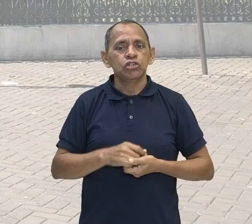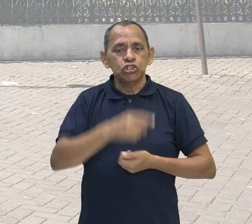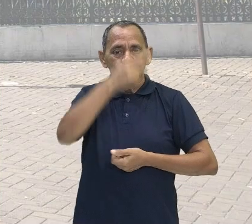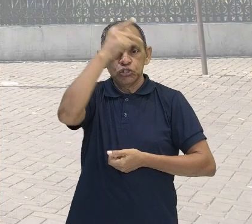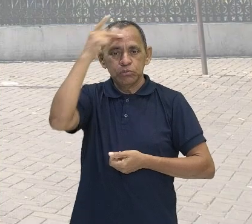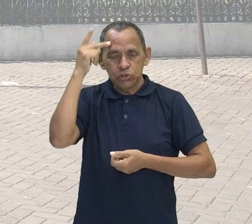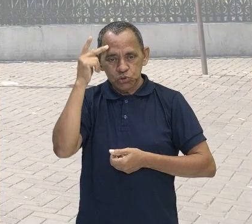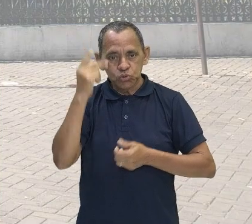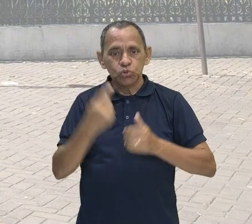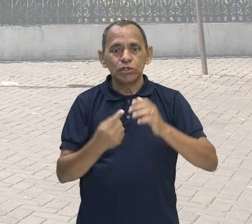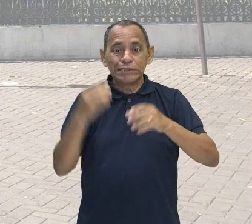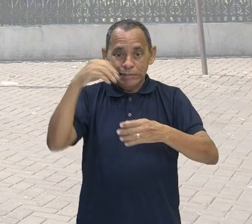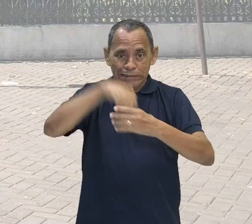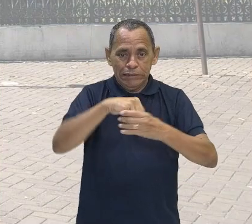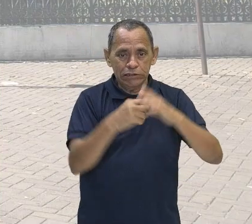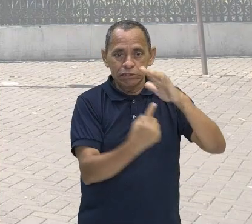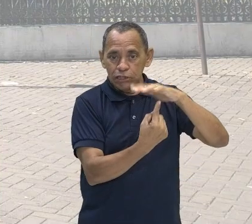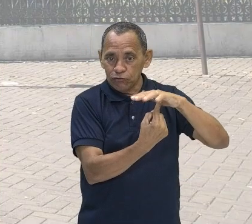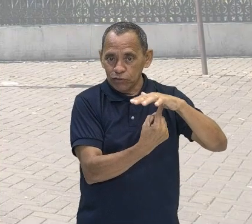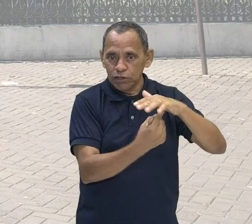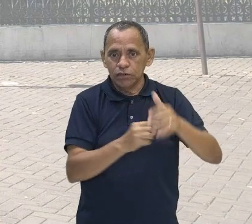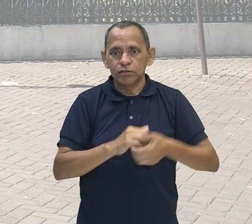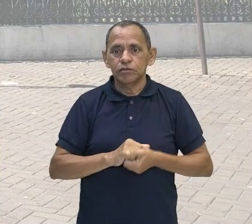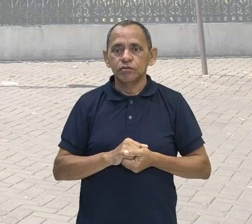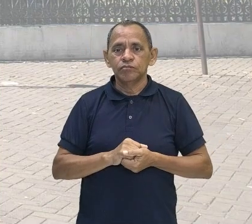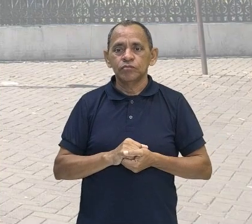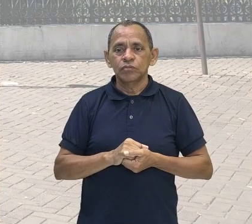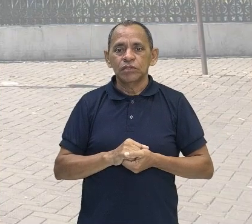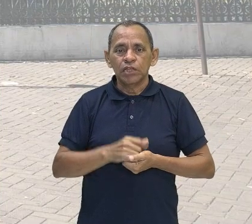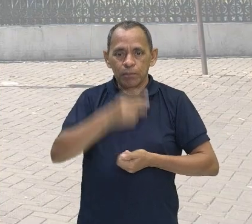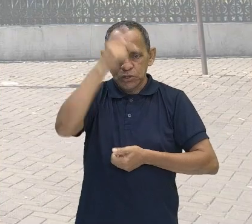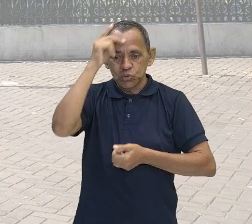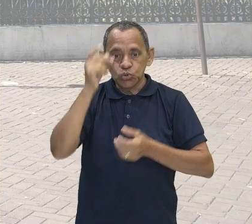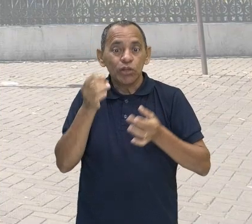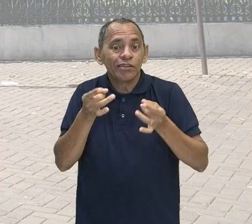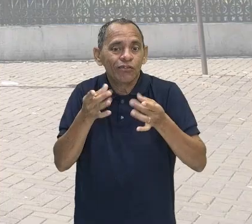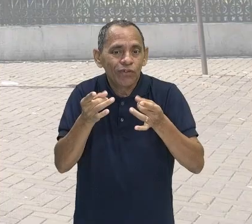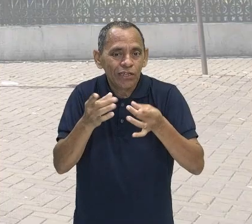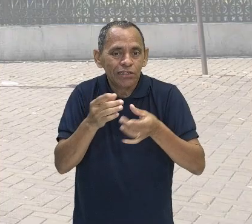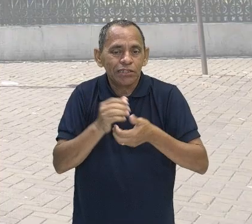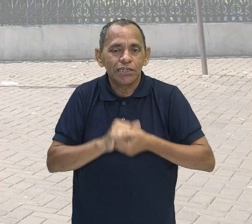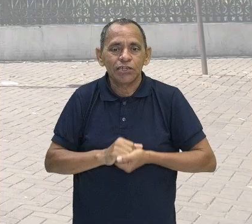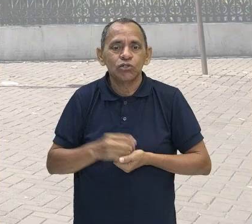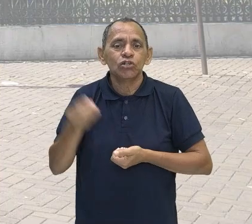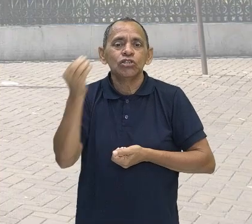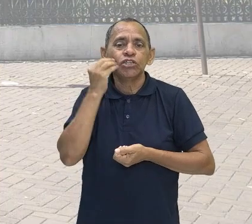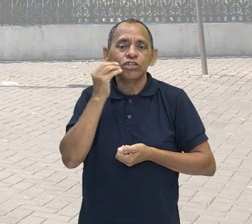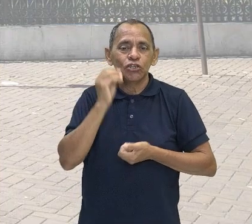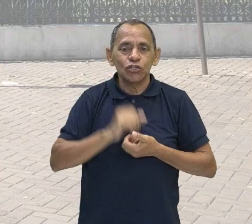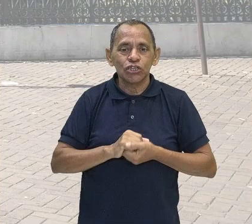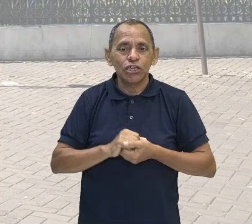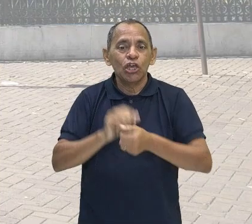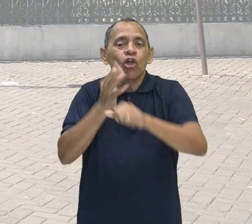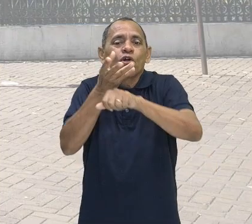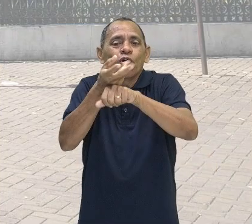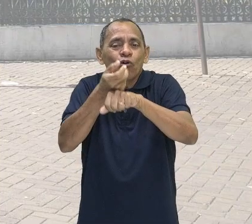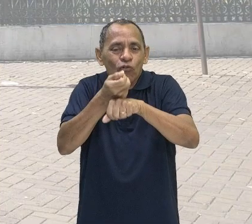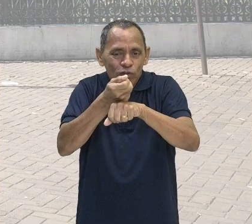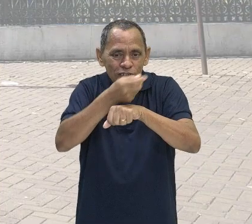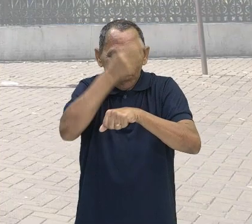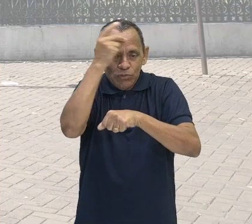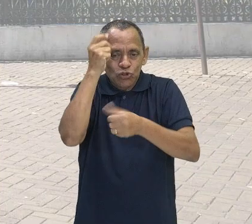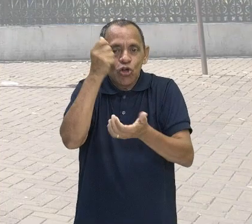na feira, ali, e o vendedor tentando convencer o freguês a comprar aquele